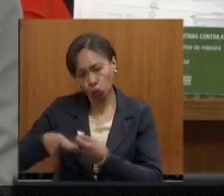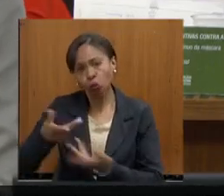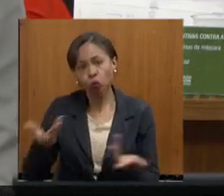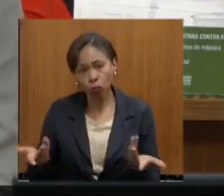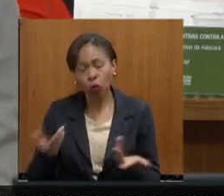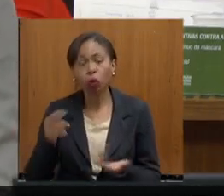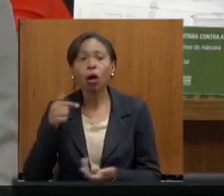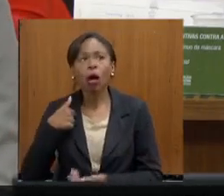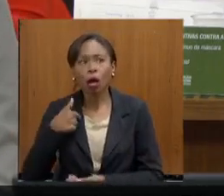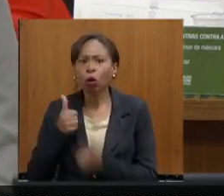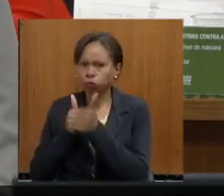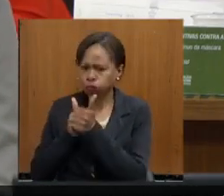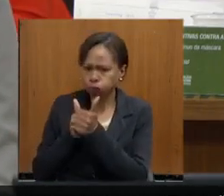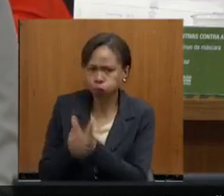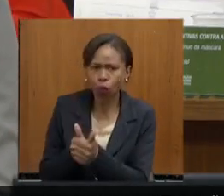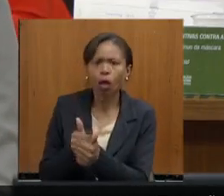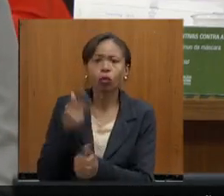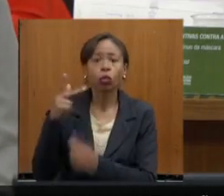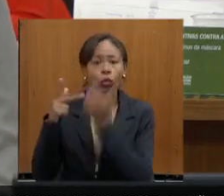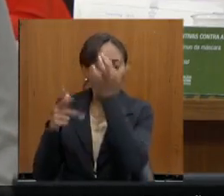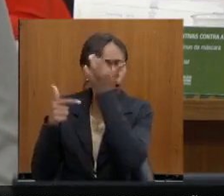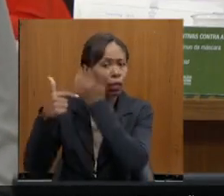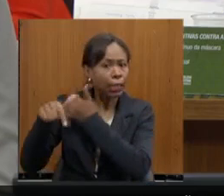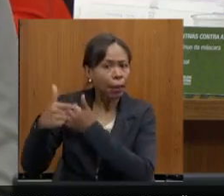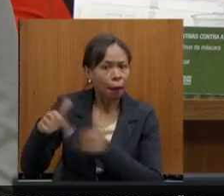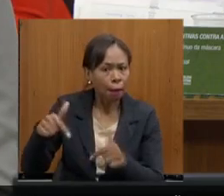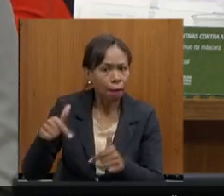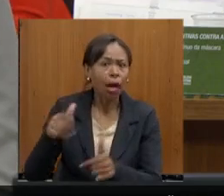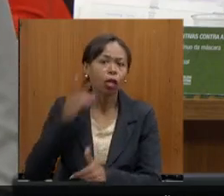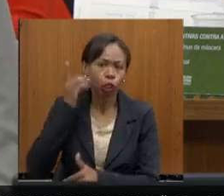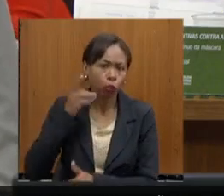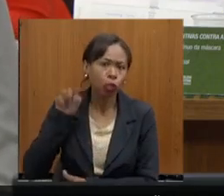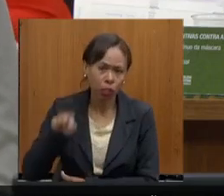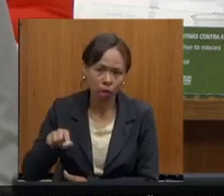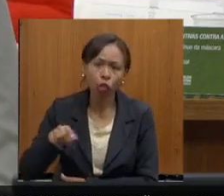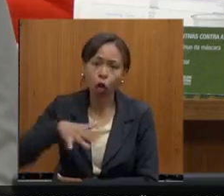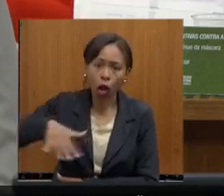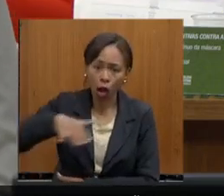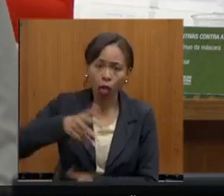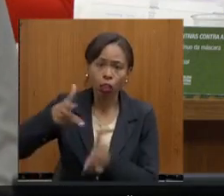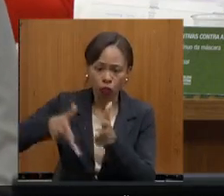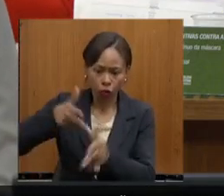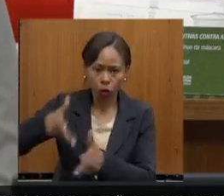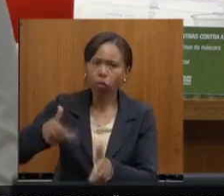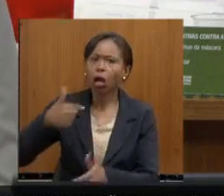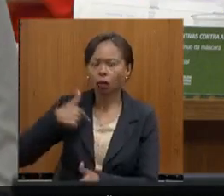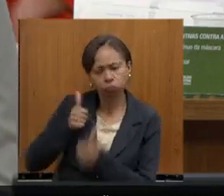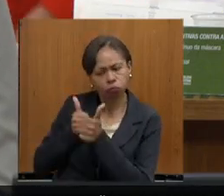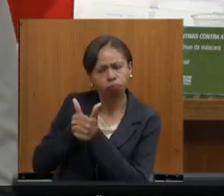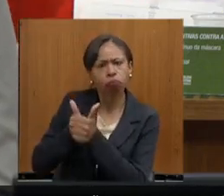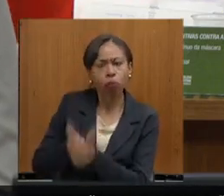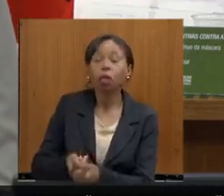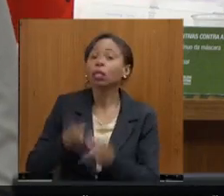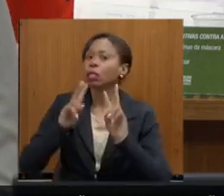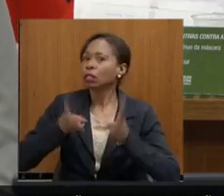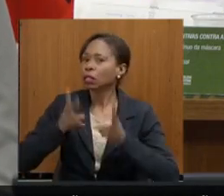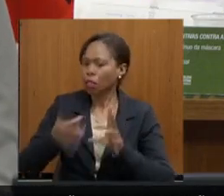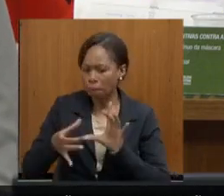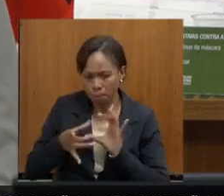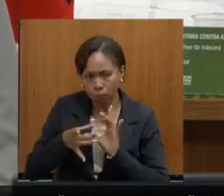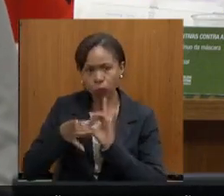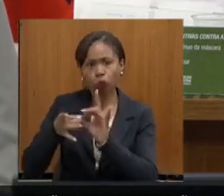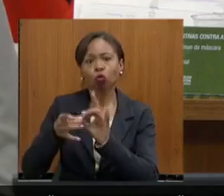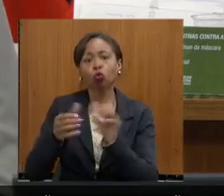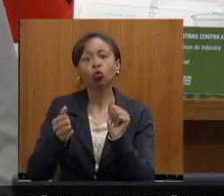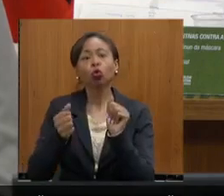acompanho muito seu trabalho em prol da ferrovia e quer dizer que estamos sempre junto ali né